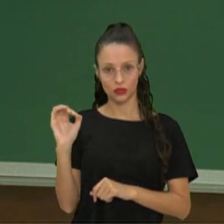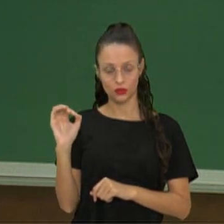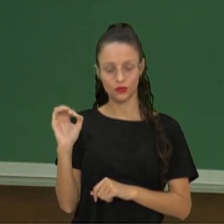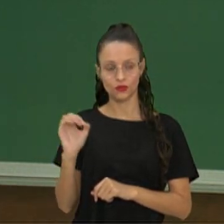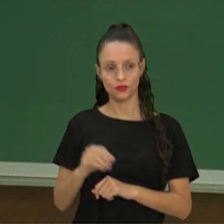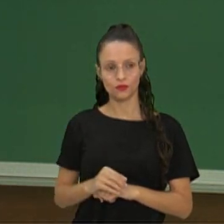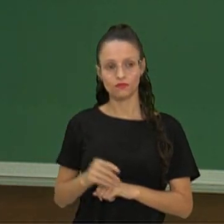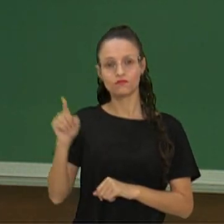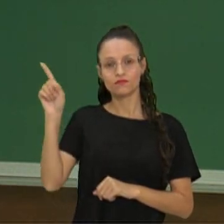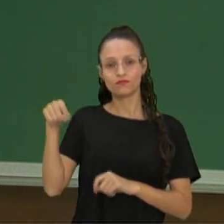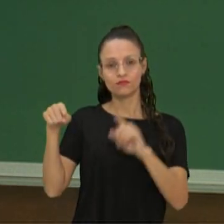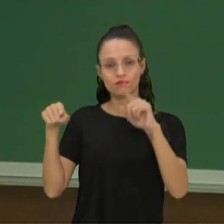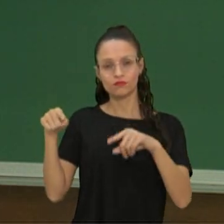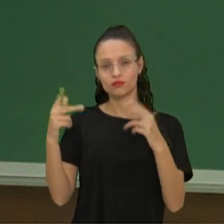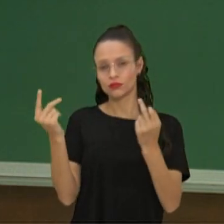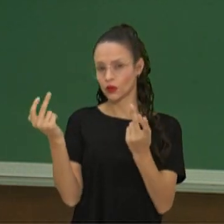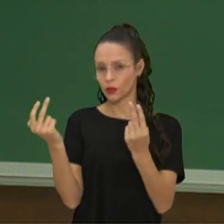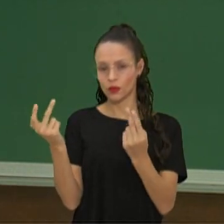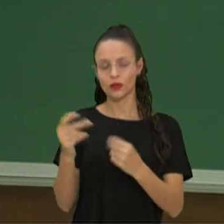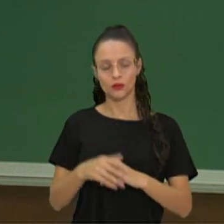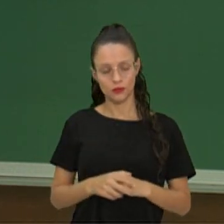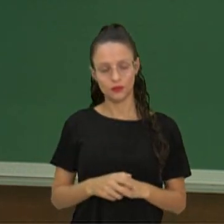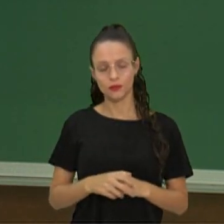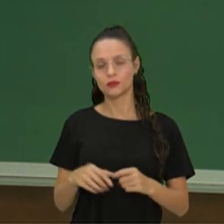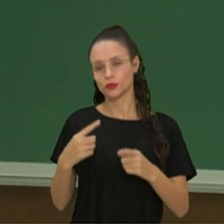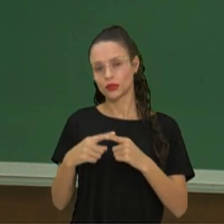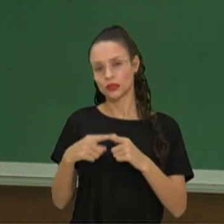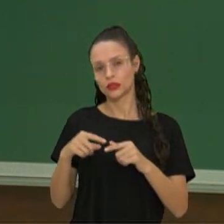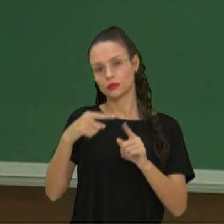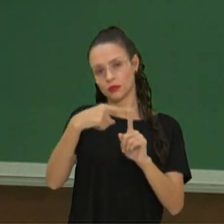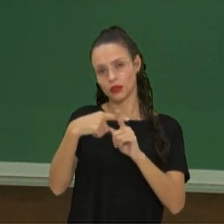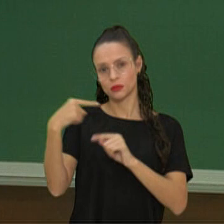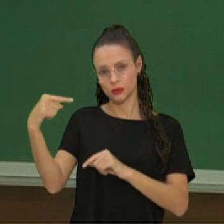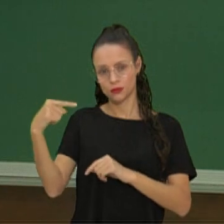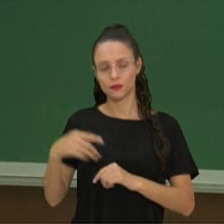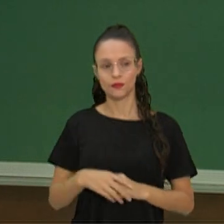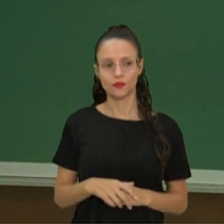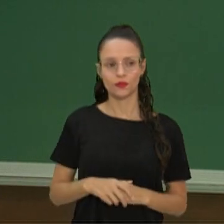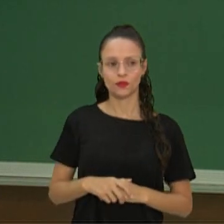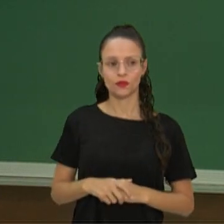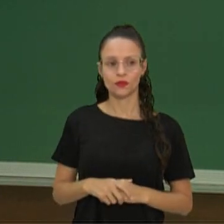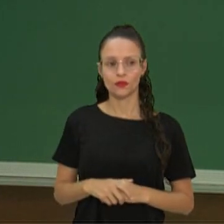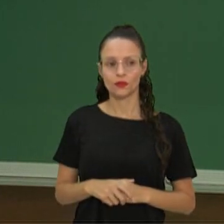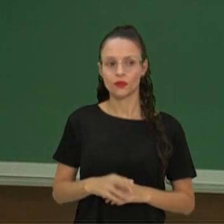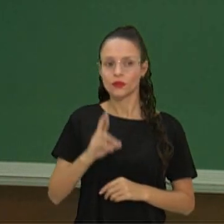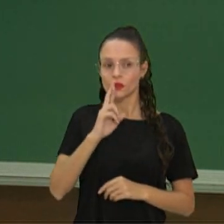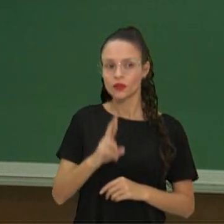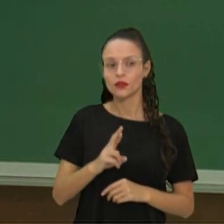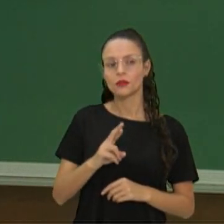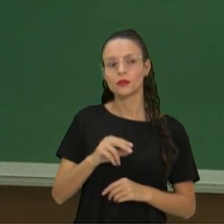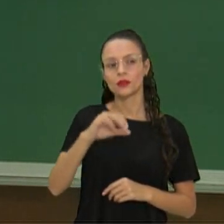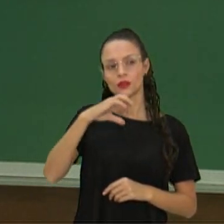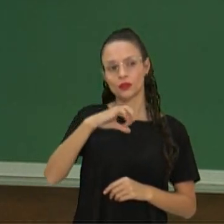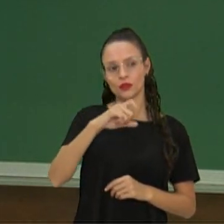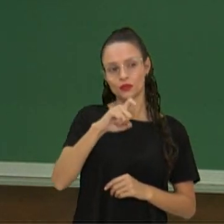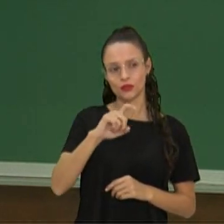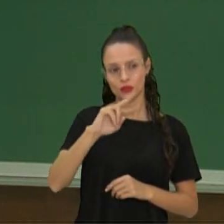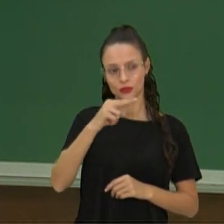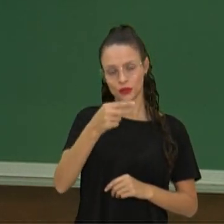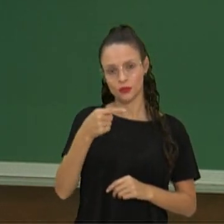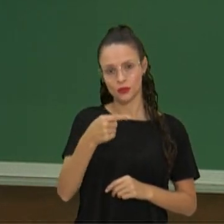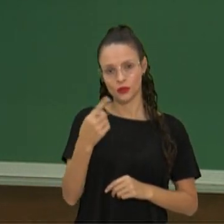os dois termos, porque é o mesmo termo, só que com sinais trocados. Então ficou só o quê? 9x ao quadrado menos